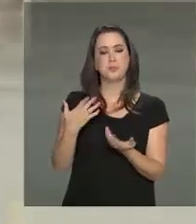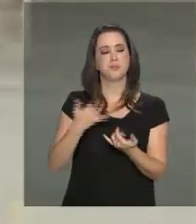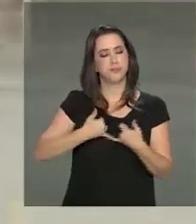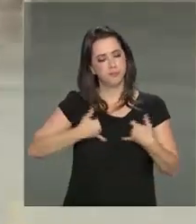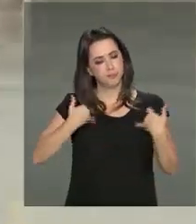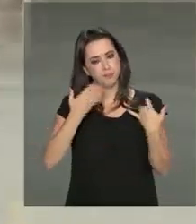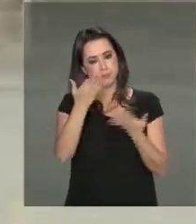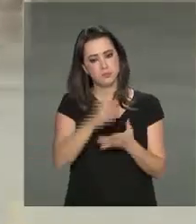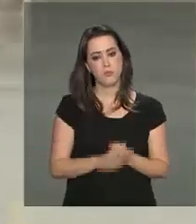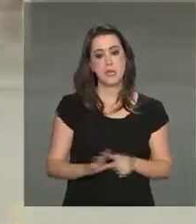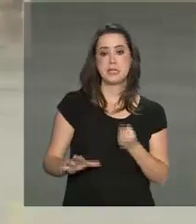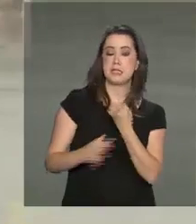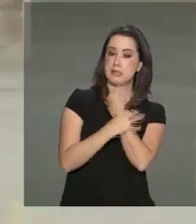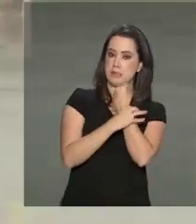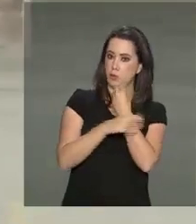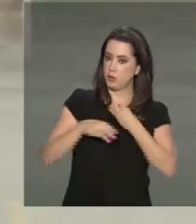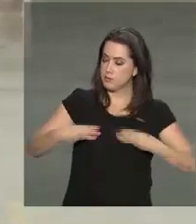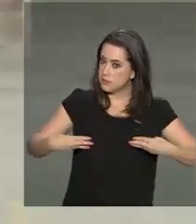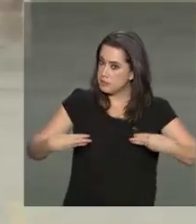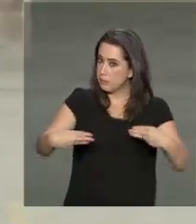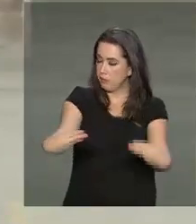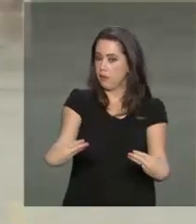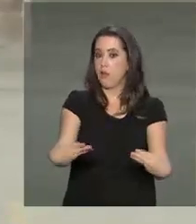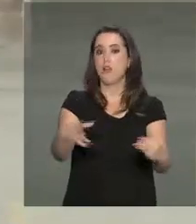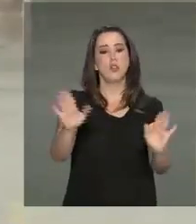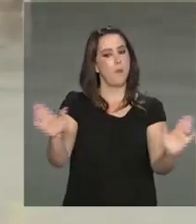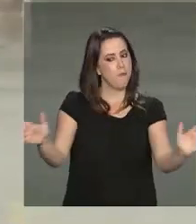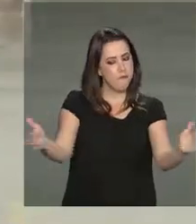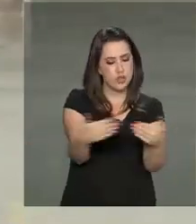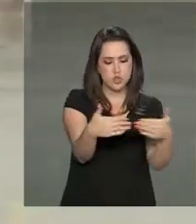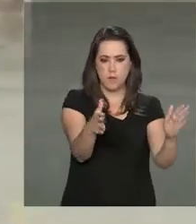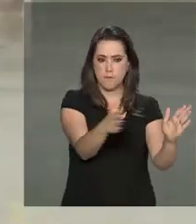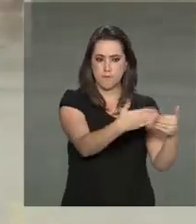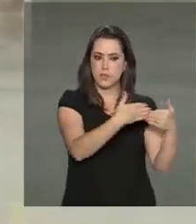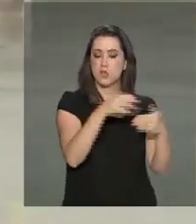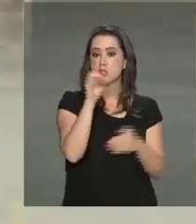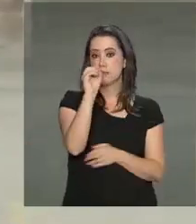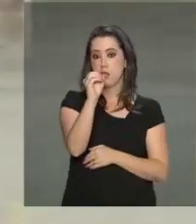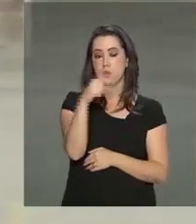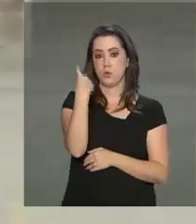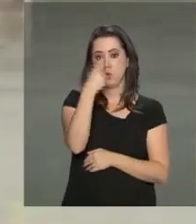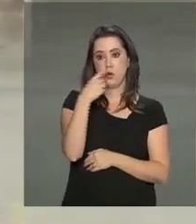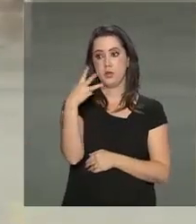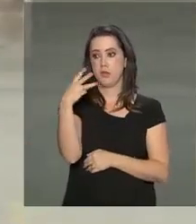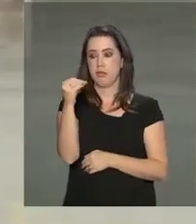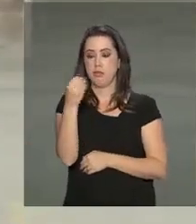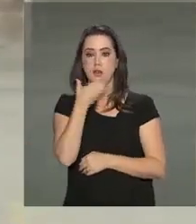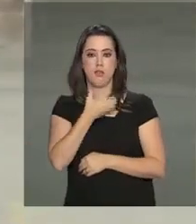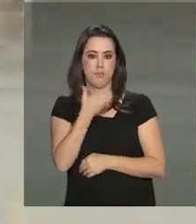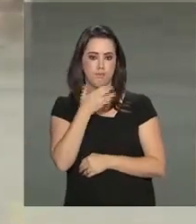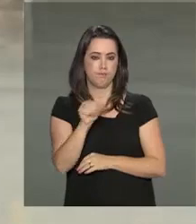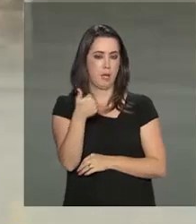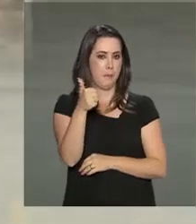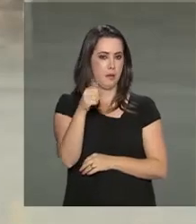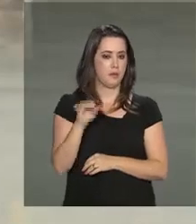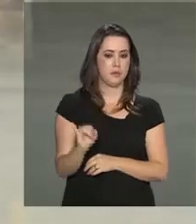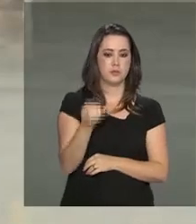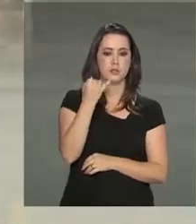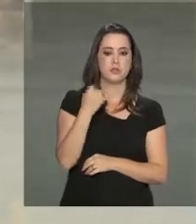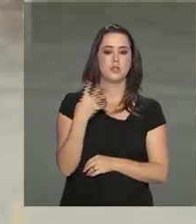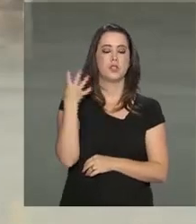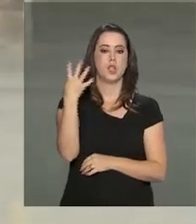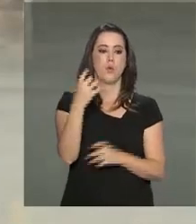a segurança da festa a esplanada dos ministérios será interditada a zero hora do dia 30 de dezembro no dia 1º de janeiro haverá